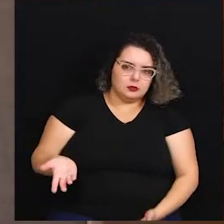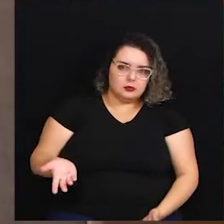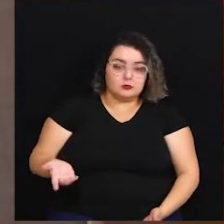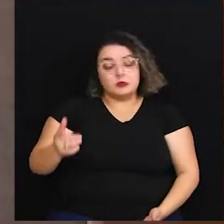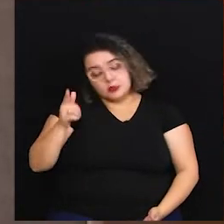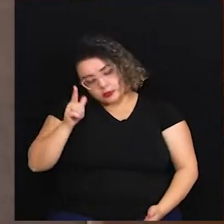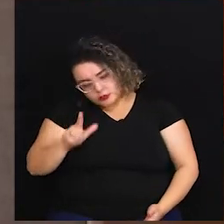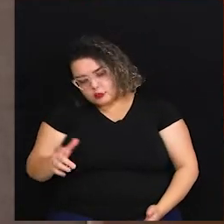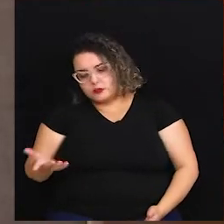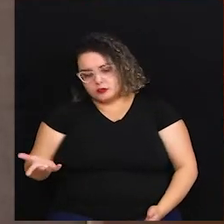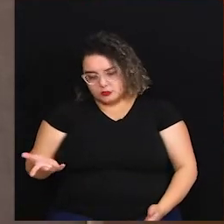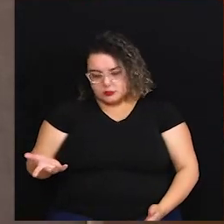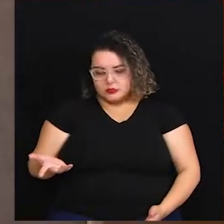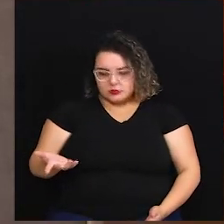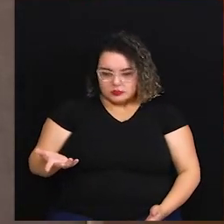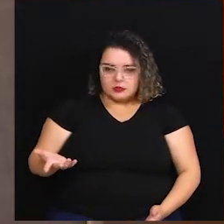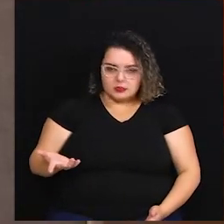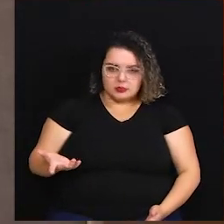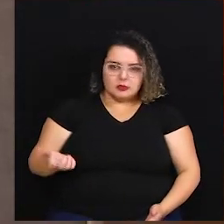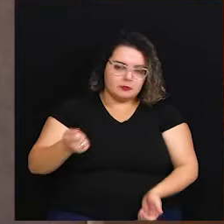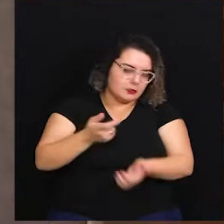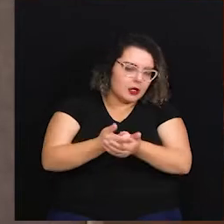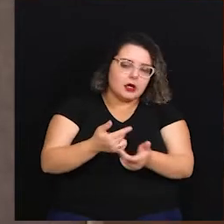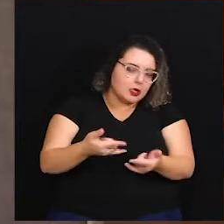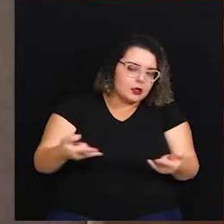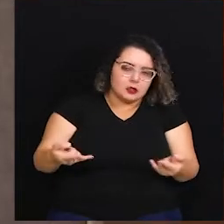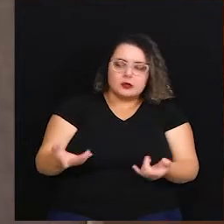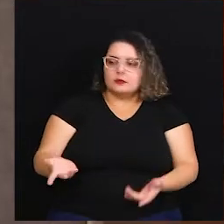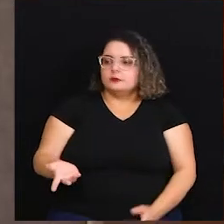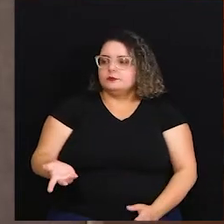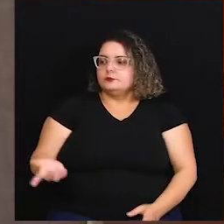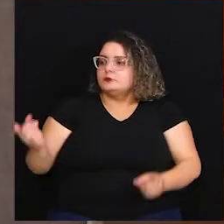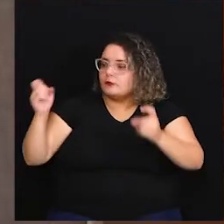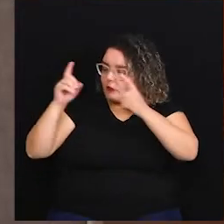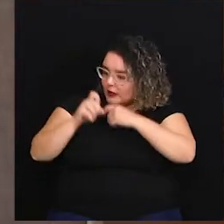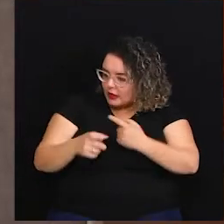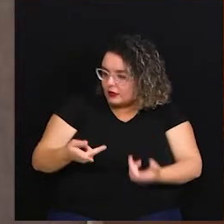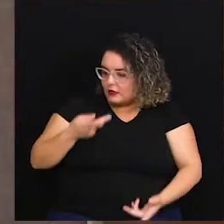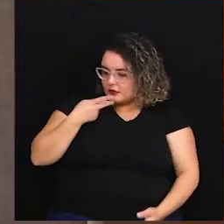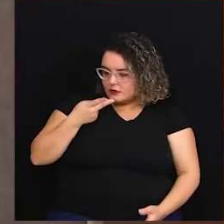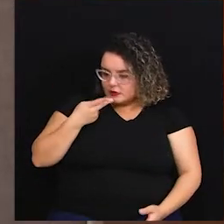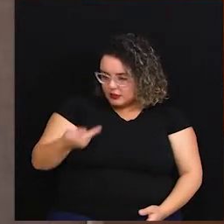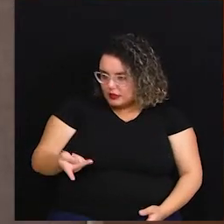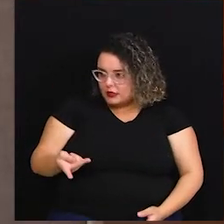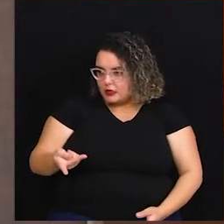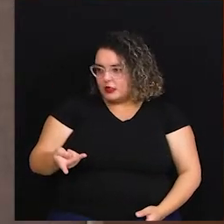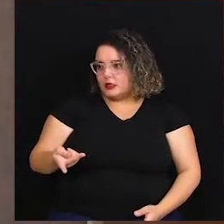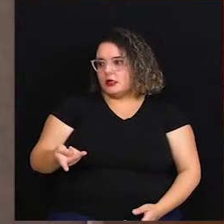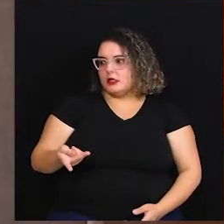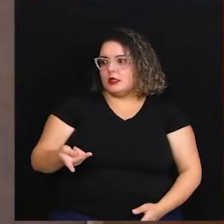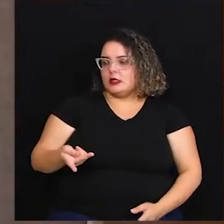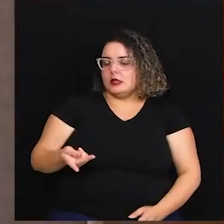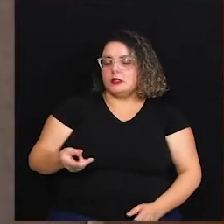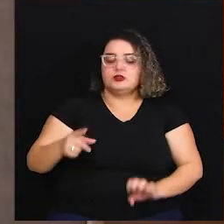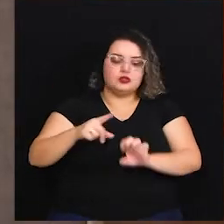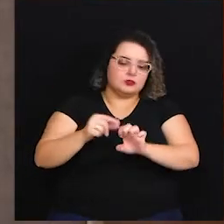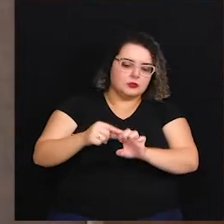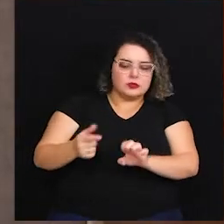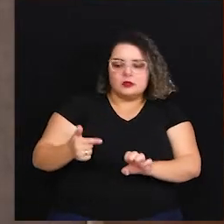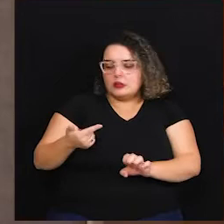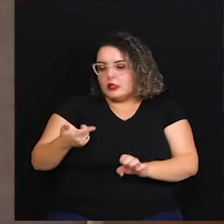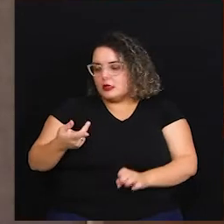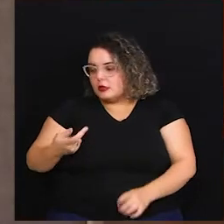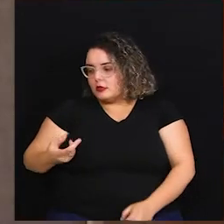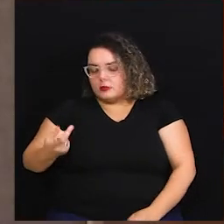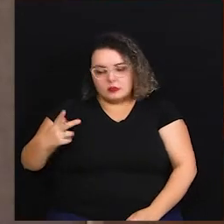mas eu consegui me manter. Sim. Cris, é difícil a gente falar com você dessa história de empreendedorismo sem falar um pouquinho da sua história pessoal,